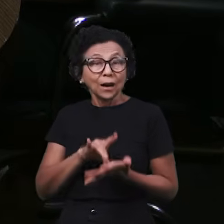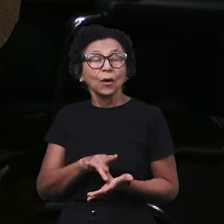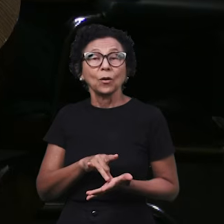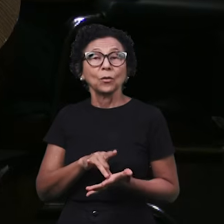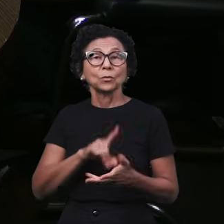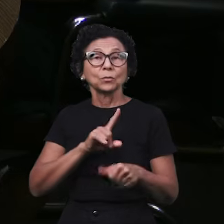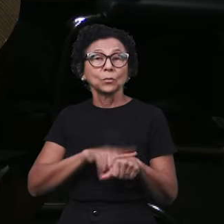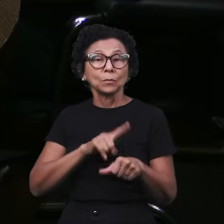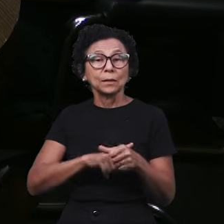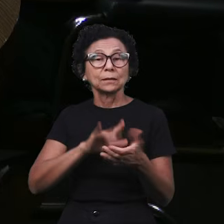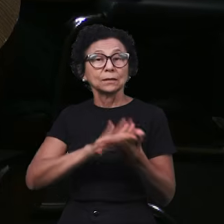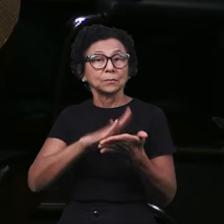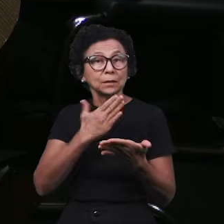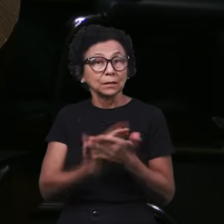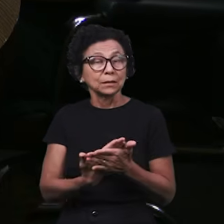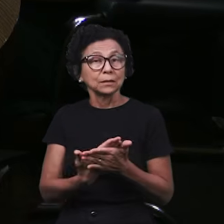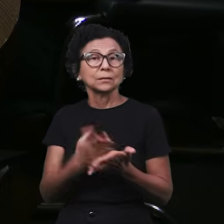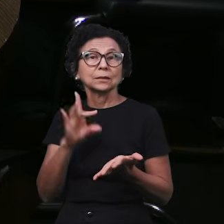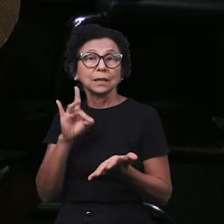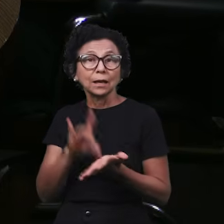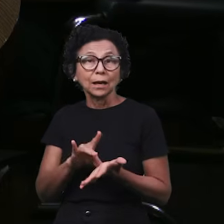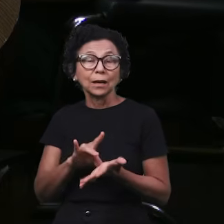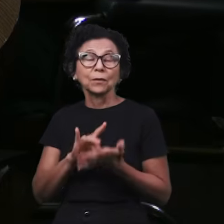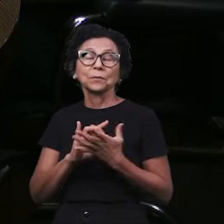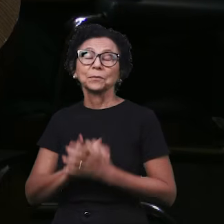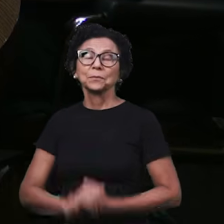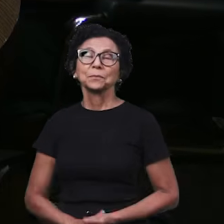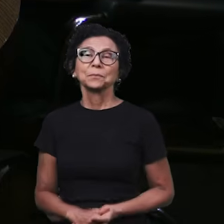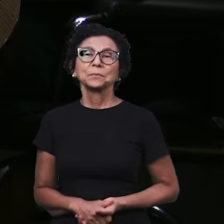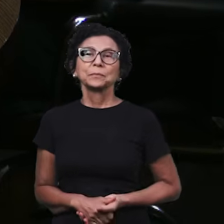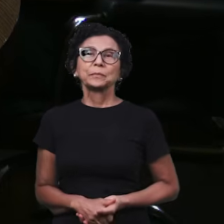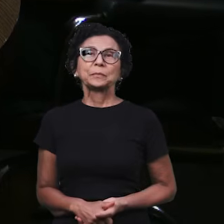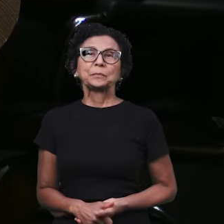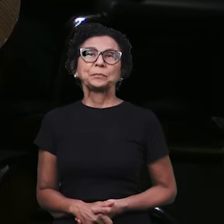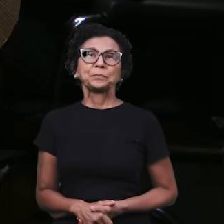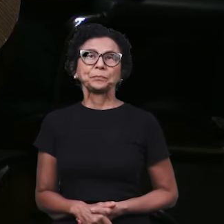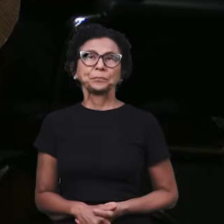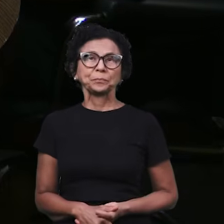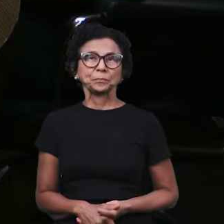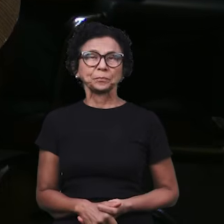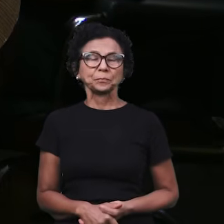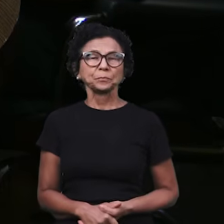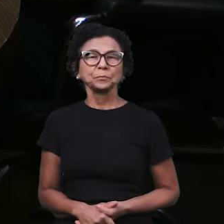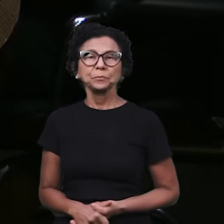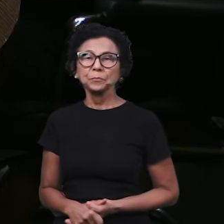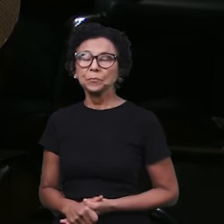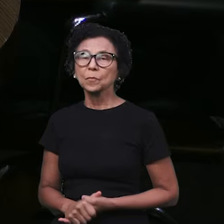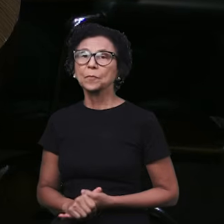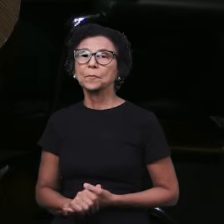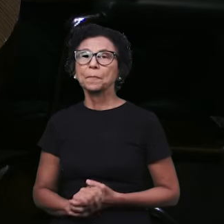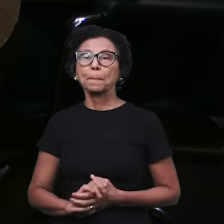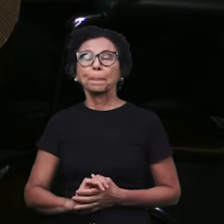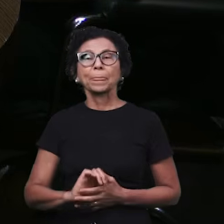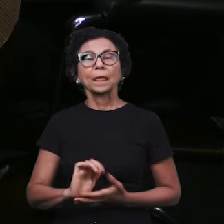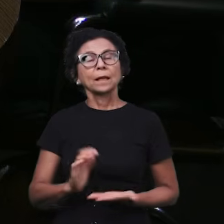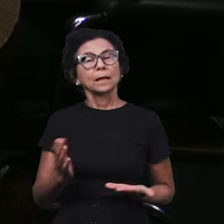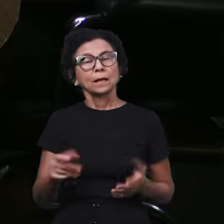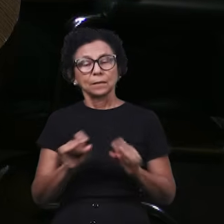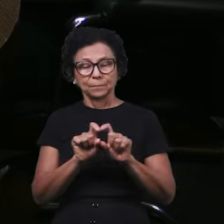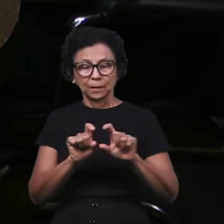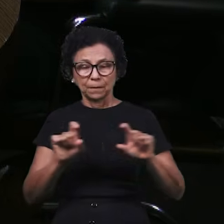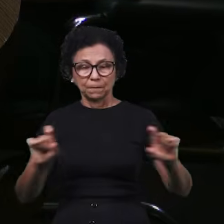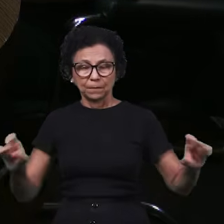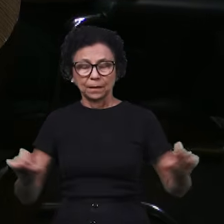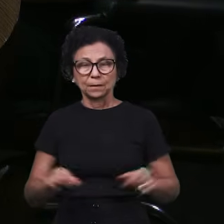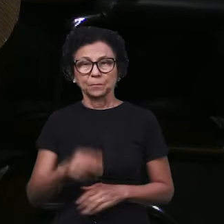Exatamente. Glória a Deus. E aí, aqui tem uma parte que fala assim, sou a fé que desabrocha naquele que descedento. Nós